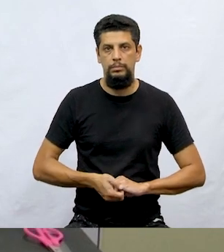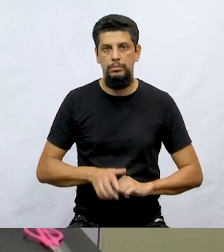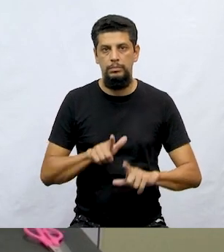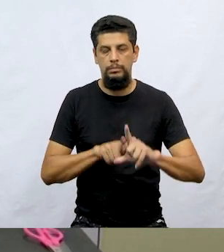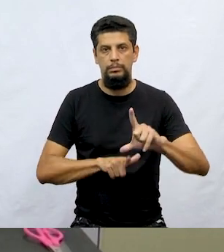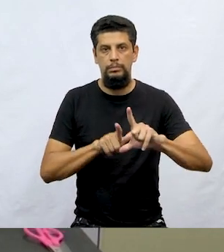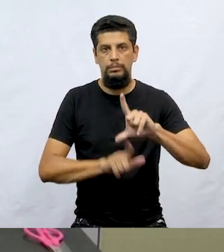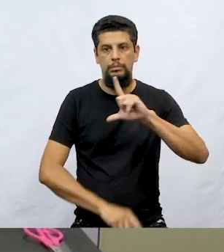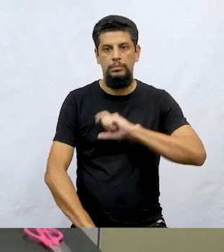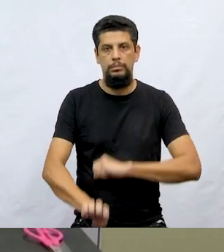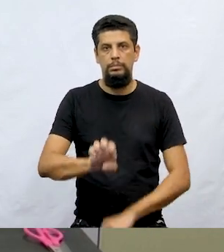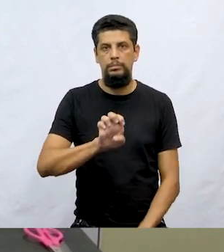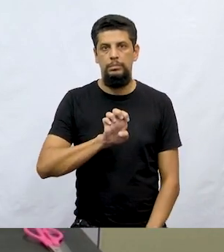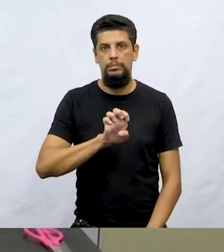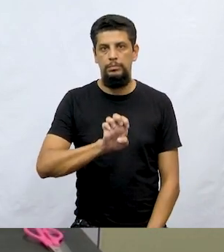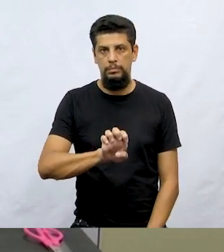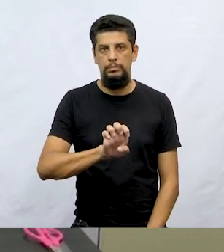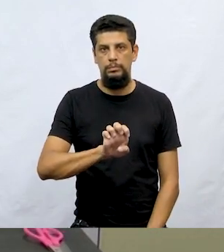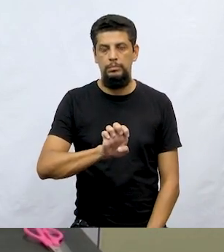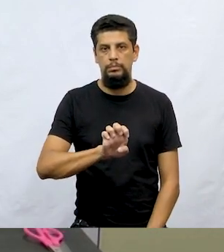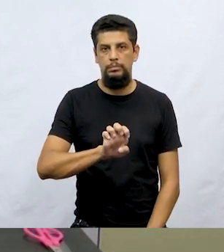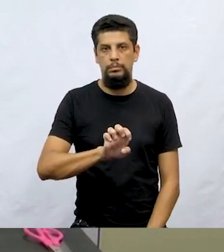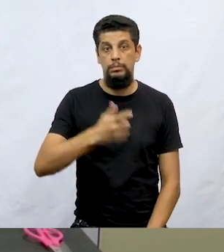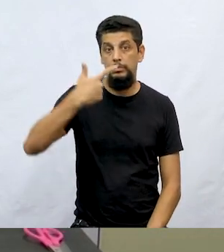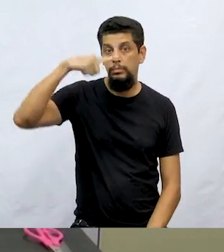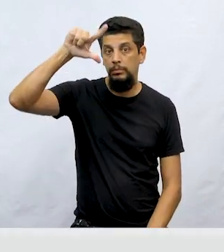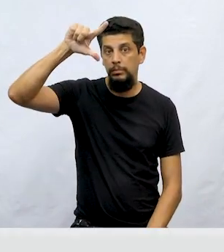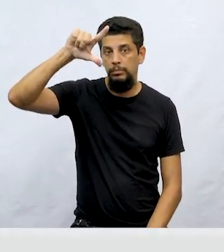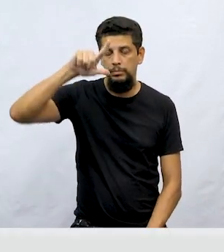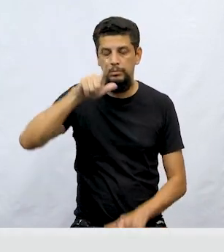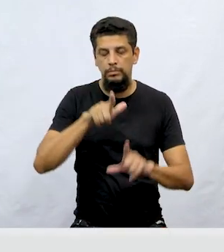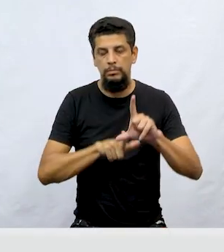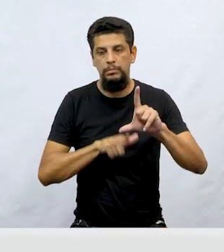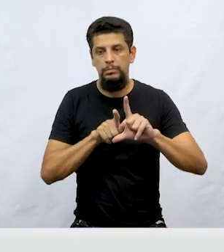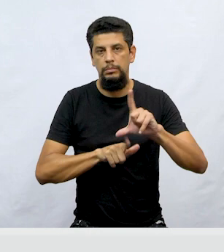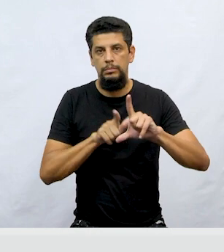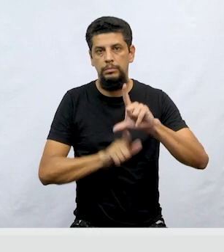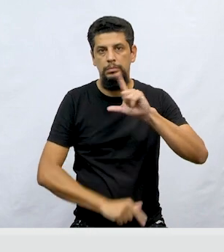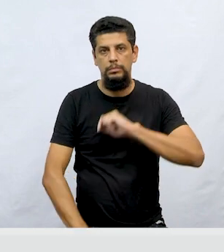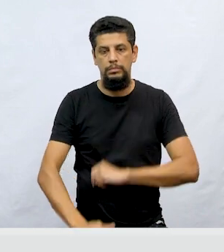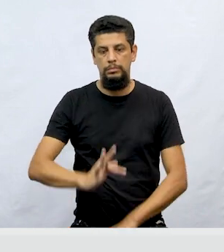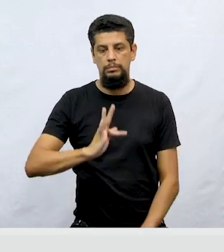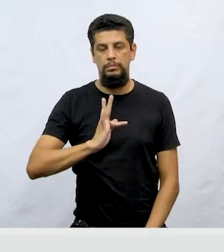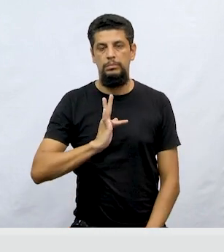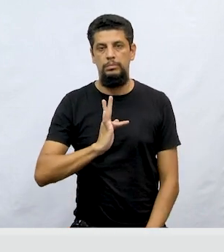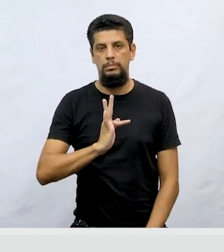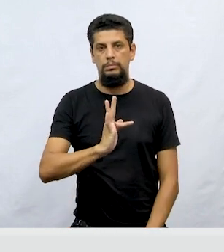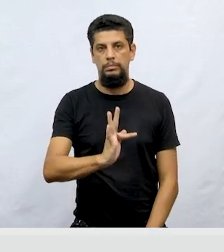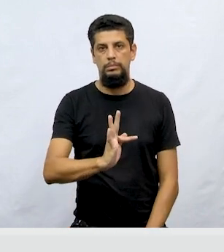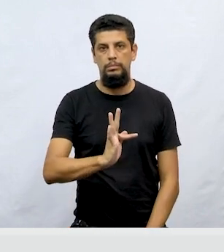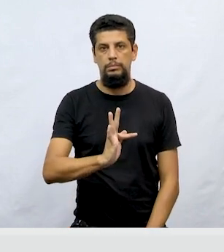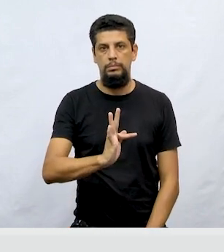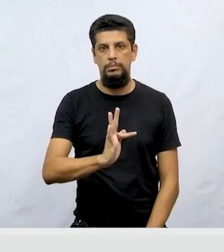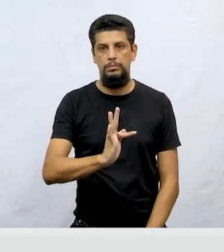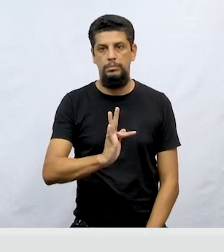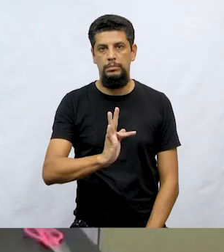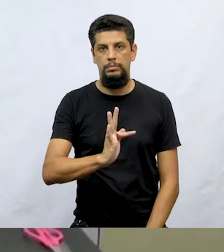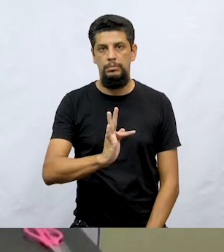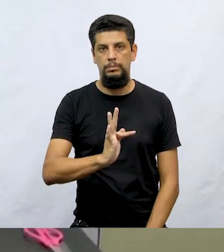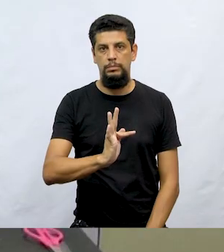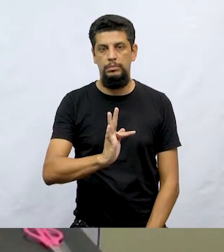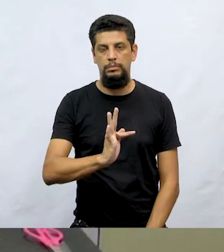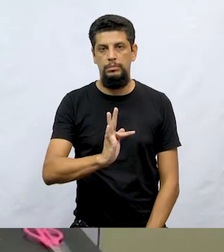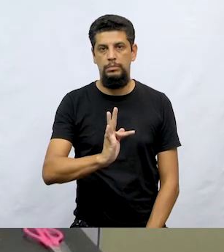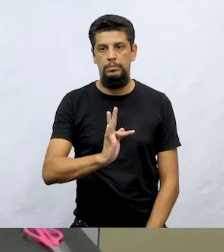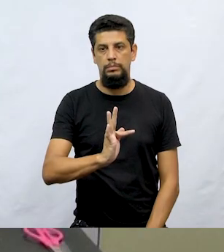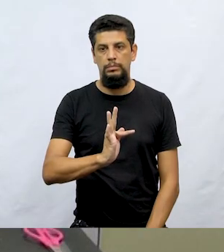Letra E. E. A próxima letra é a letra F.